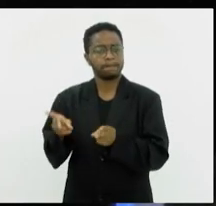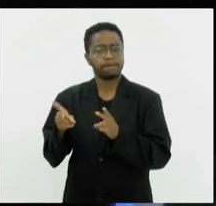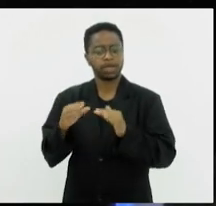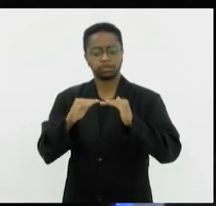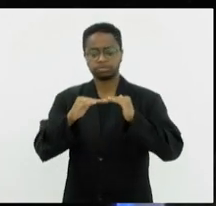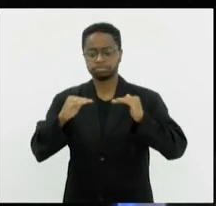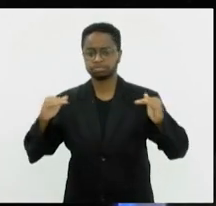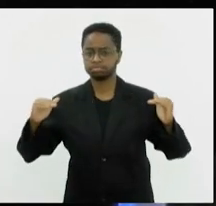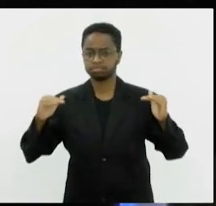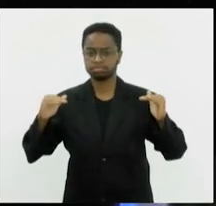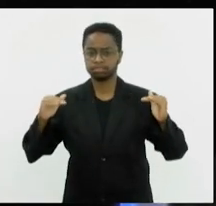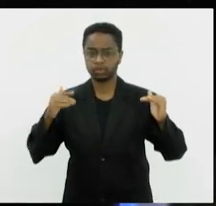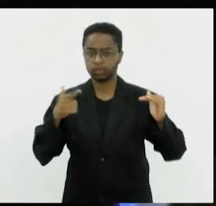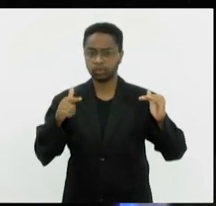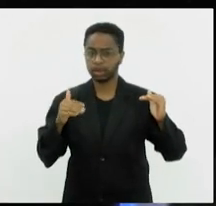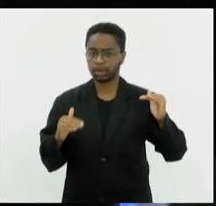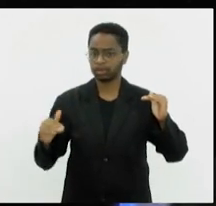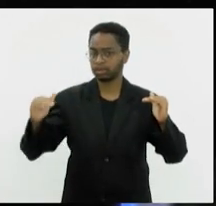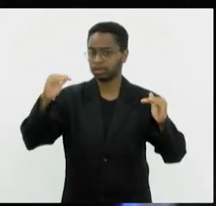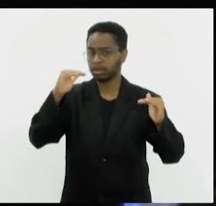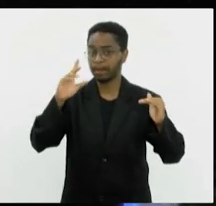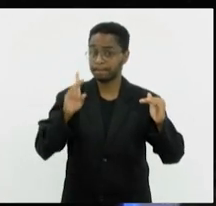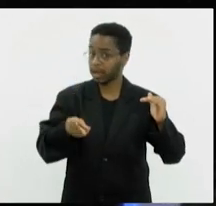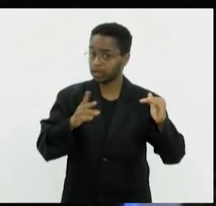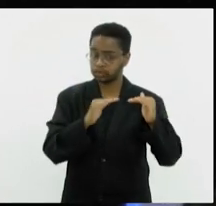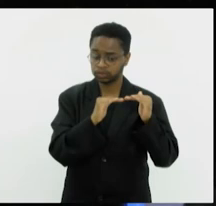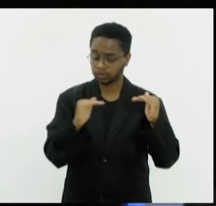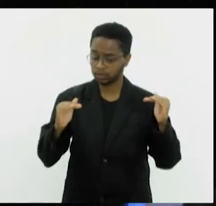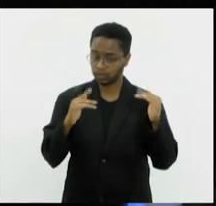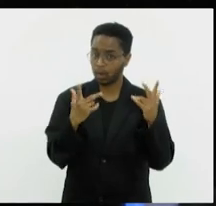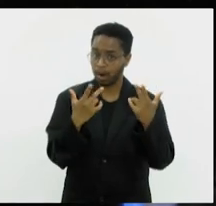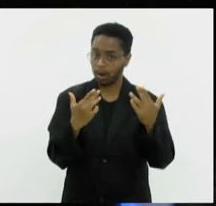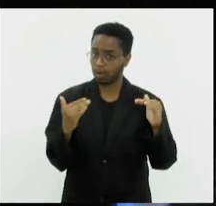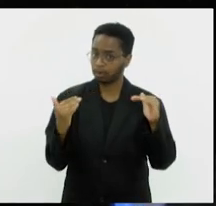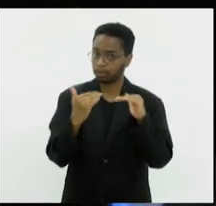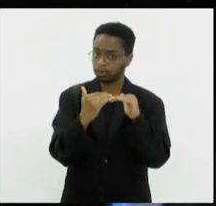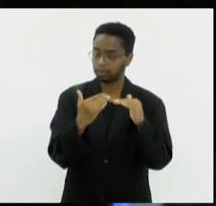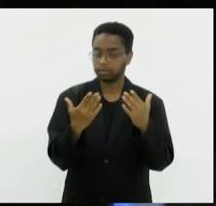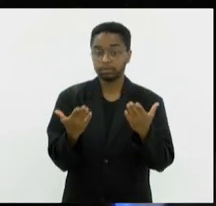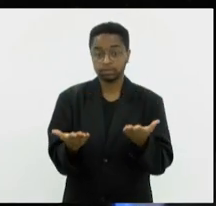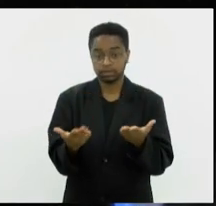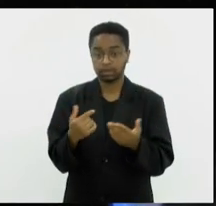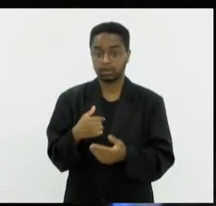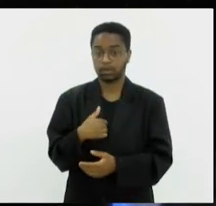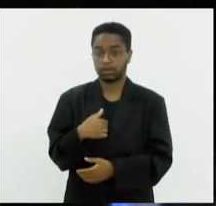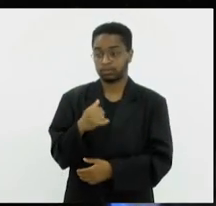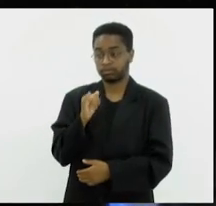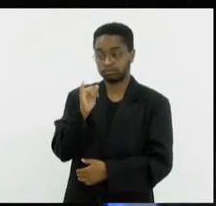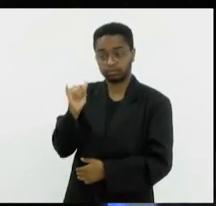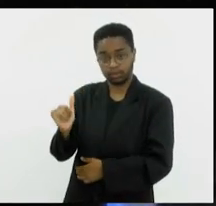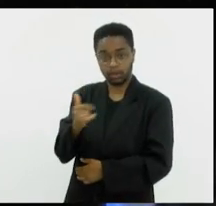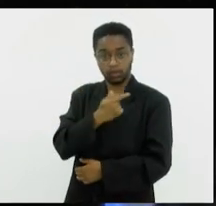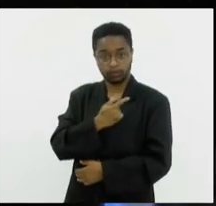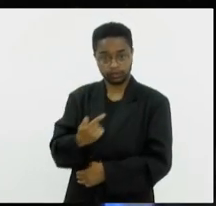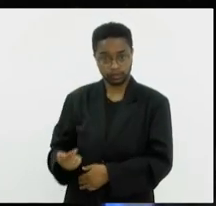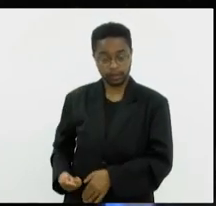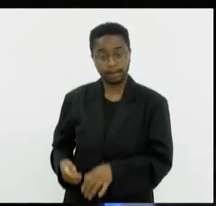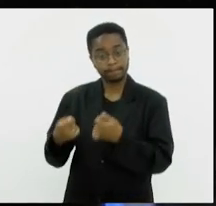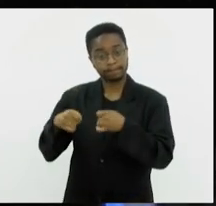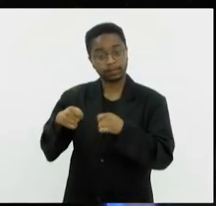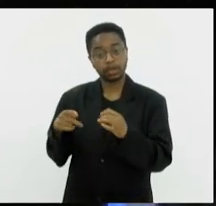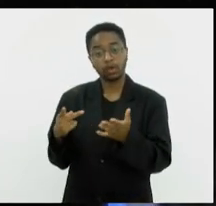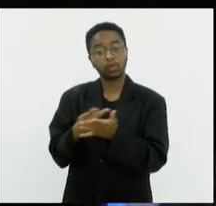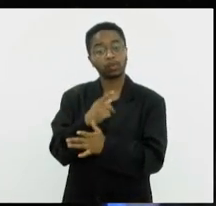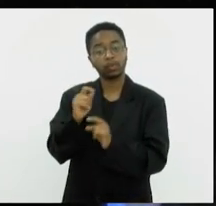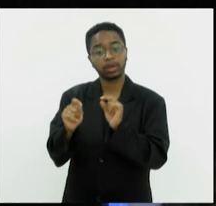linha hierárquica do que a dele então me reportando ao Governador o que deveria ter feito o